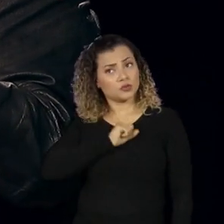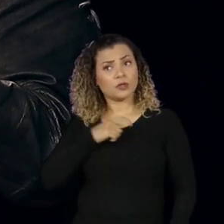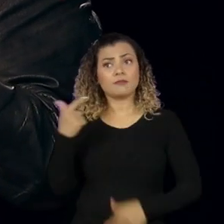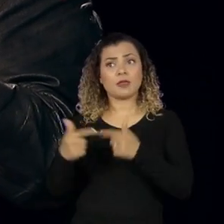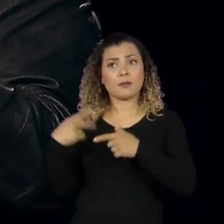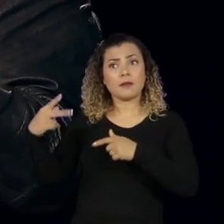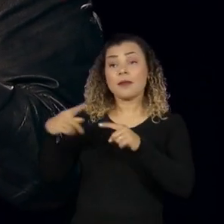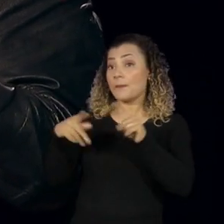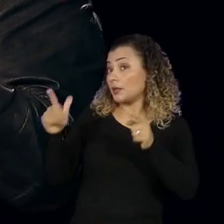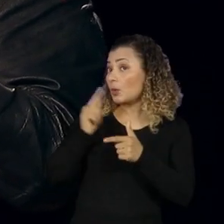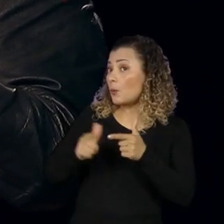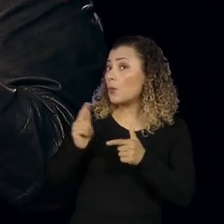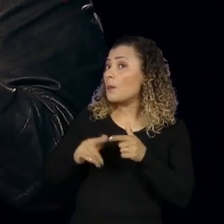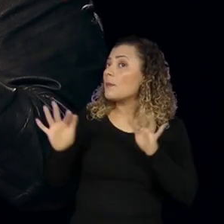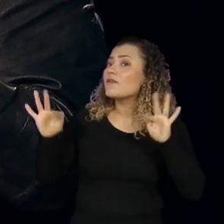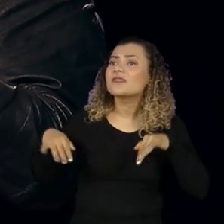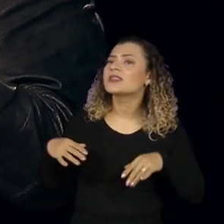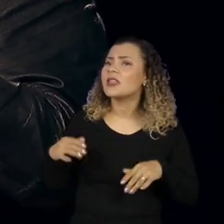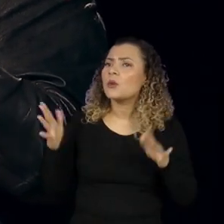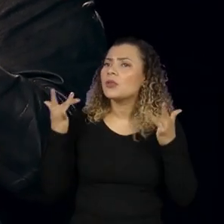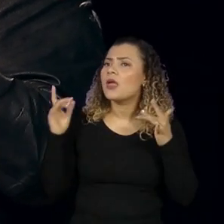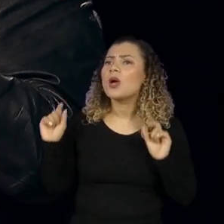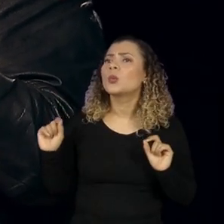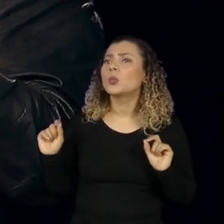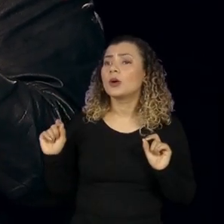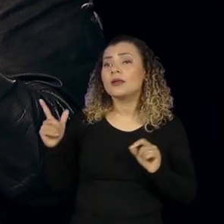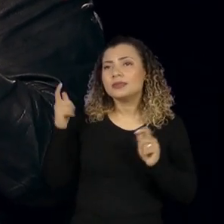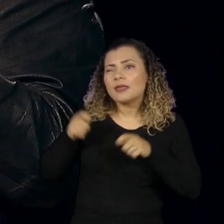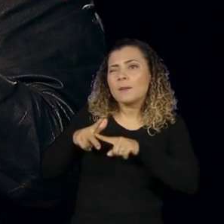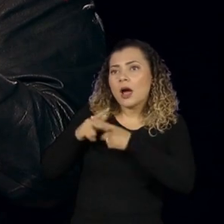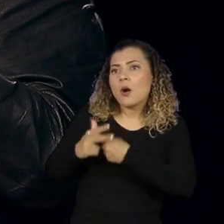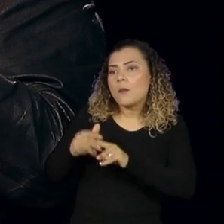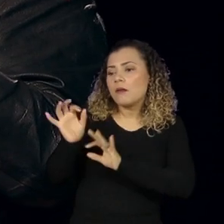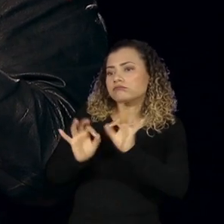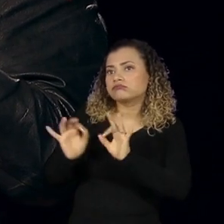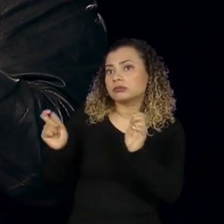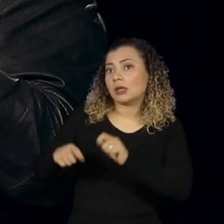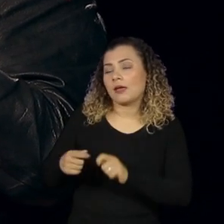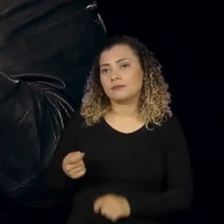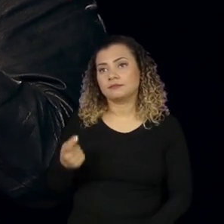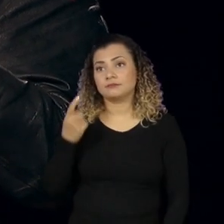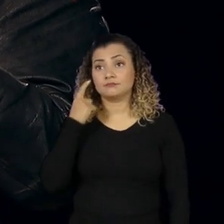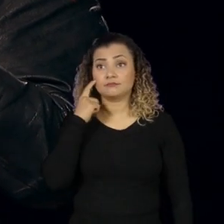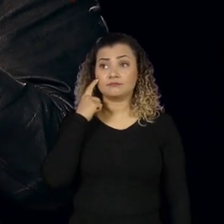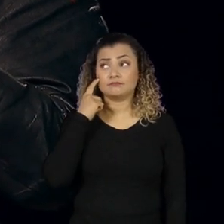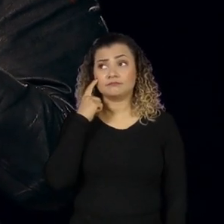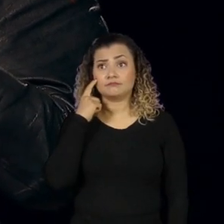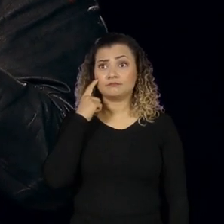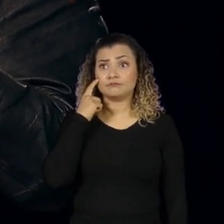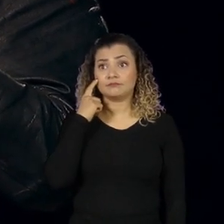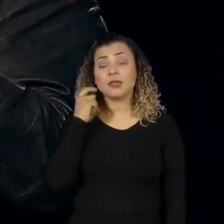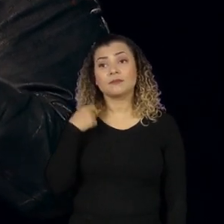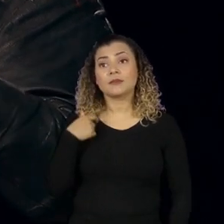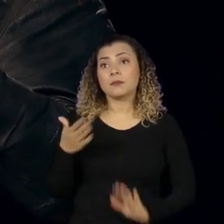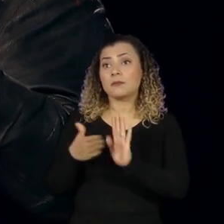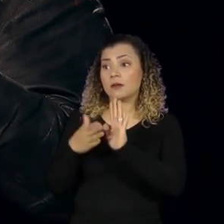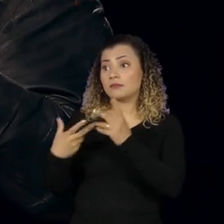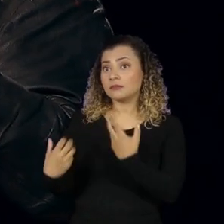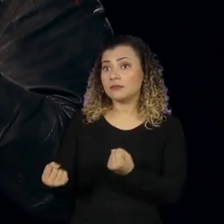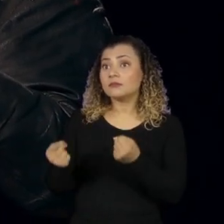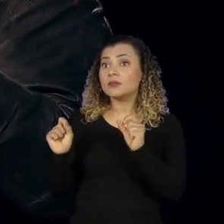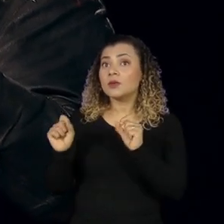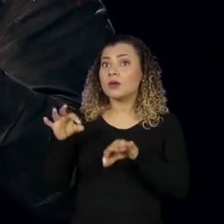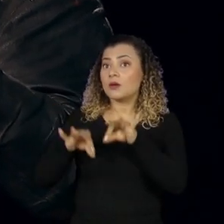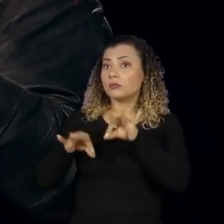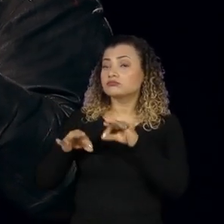um problema no final da peça. Eu acho que dá para arrumar aquele final ali. Aí eu proponho dar um workshop para